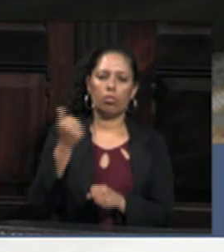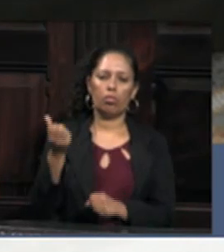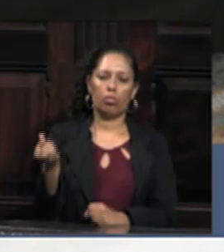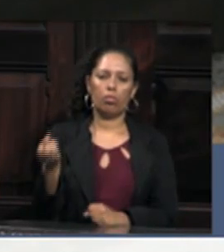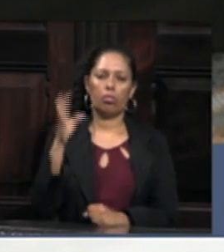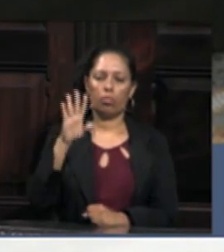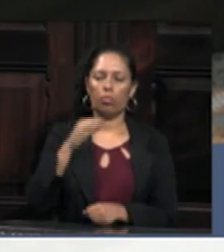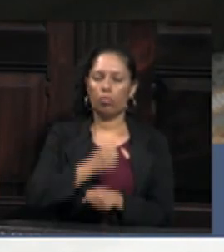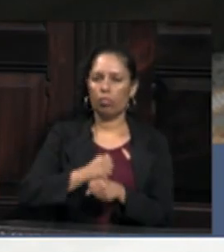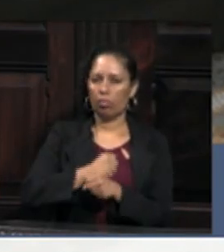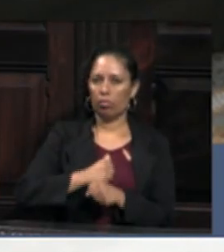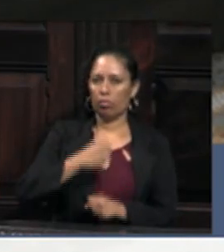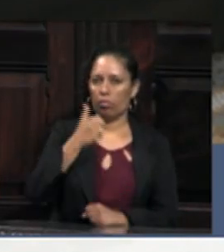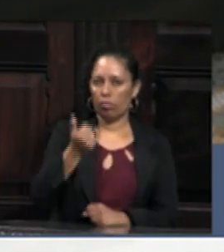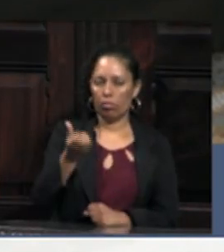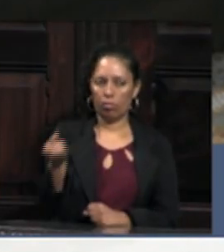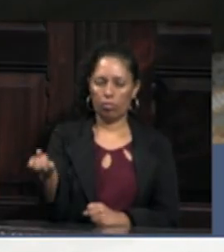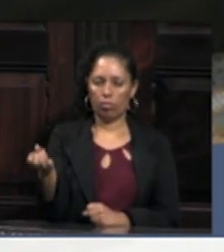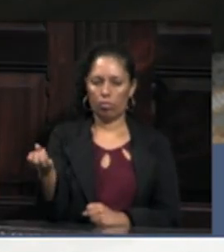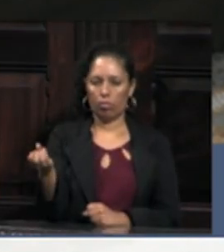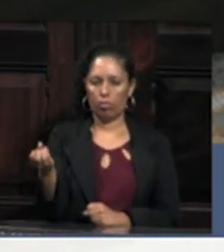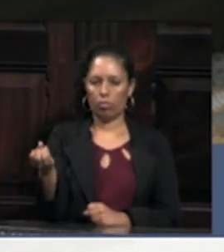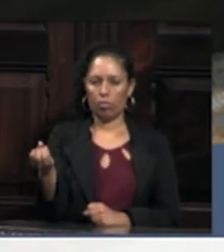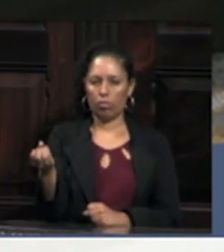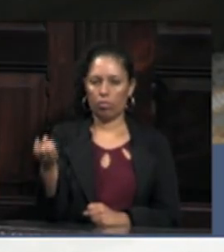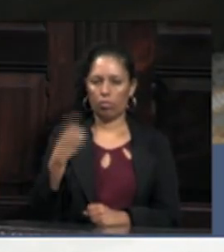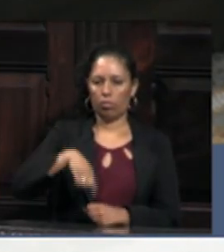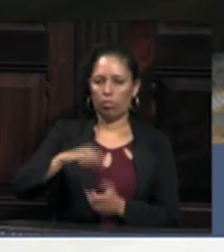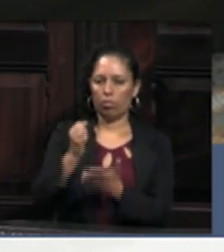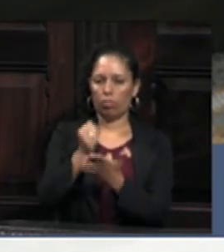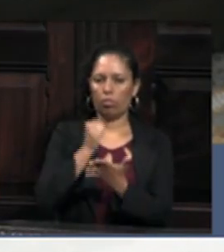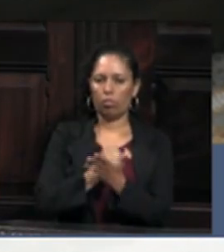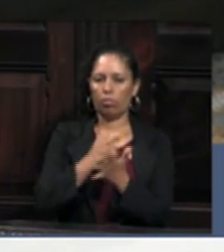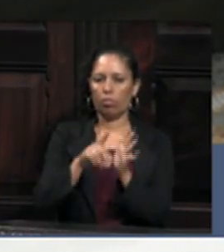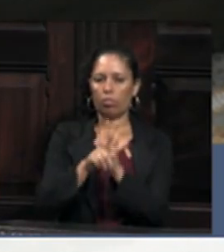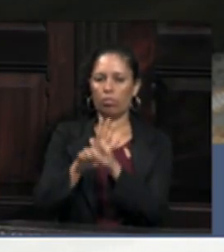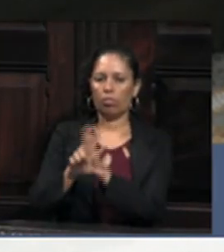em 2016 foi aprovado o projeto